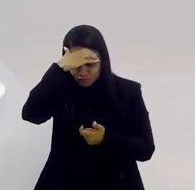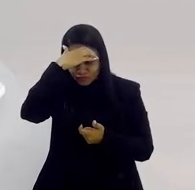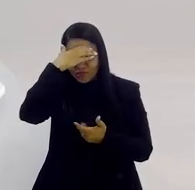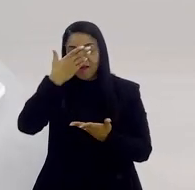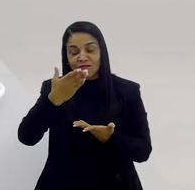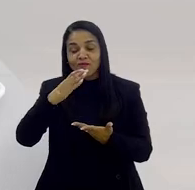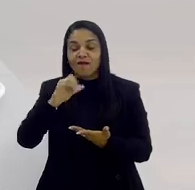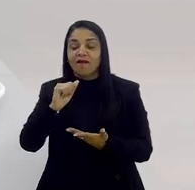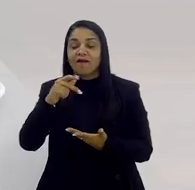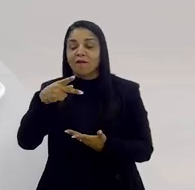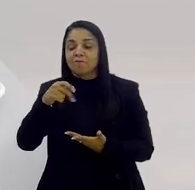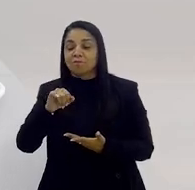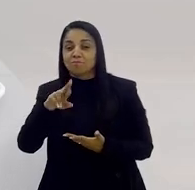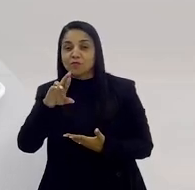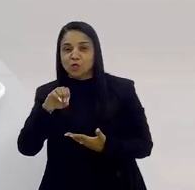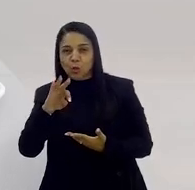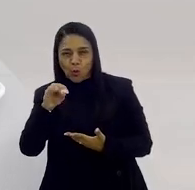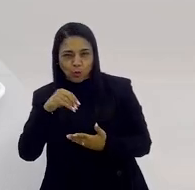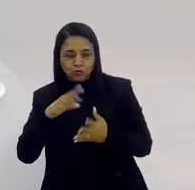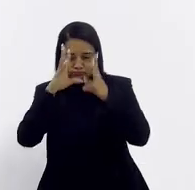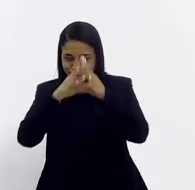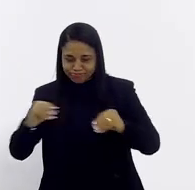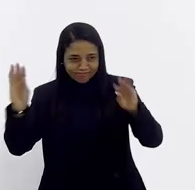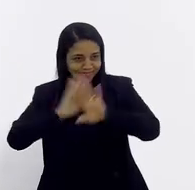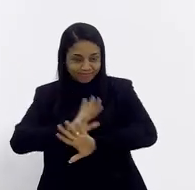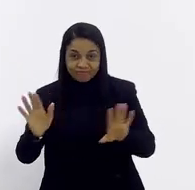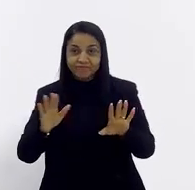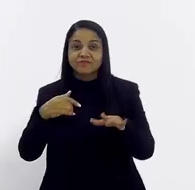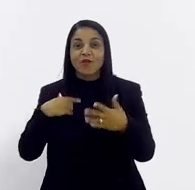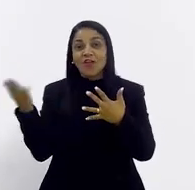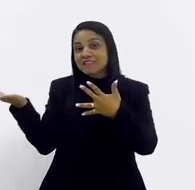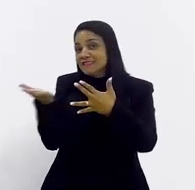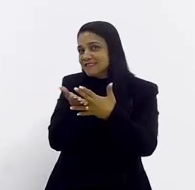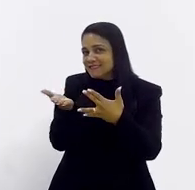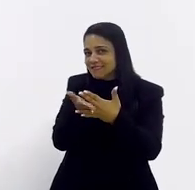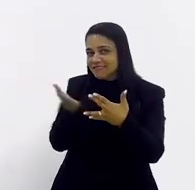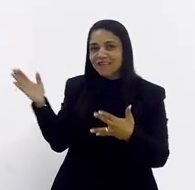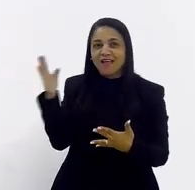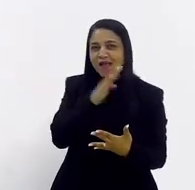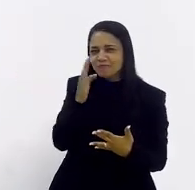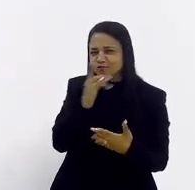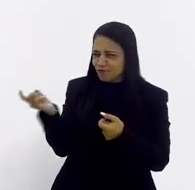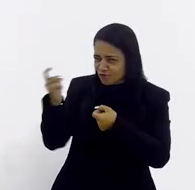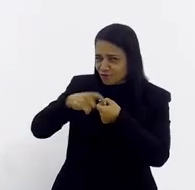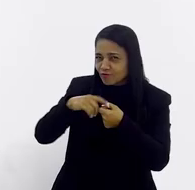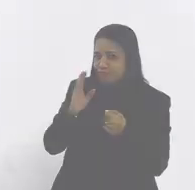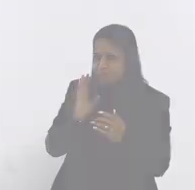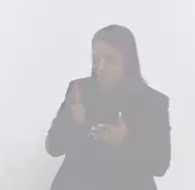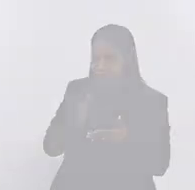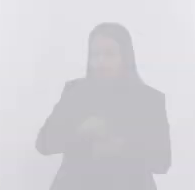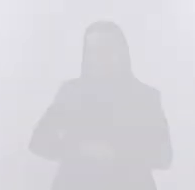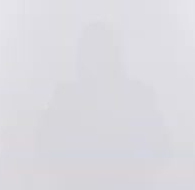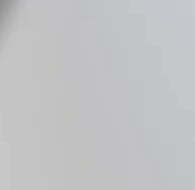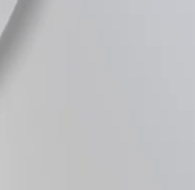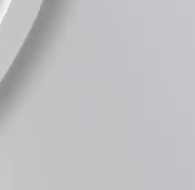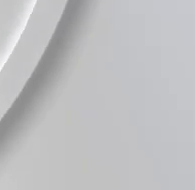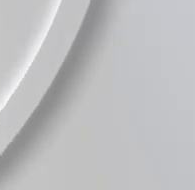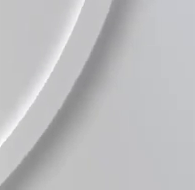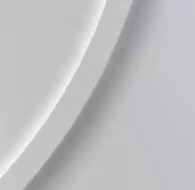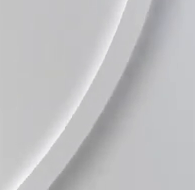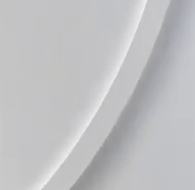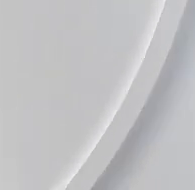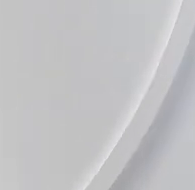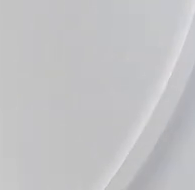E aí foi embora o Capiroto foi embora tudo mas gente nós vamos no intervalinho rapidinho e já voltamos